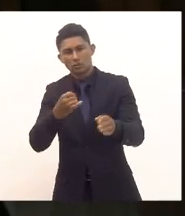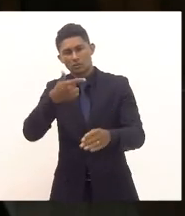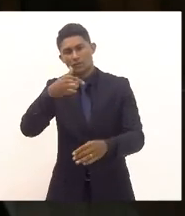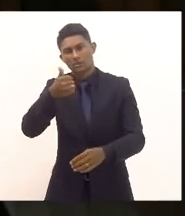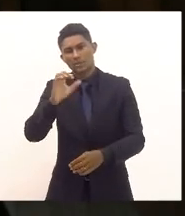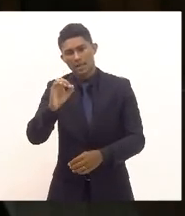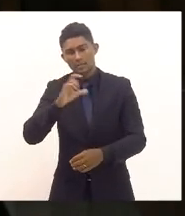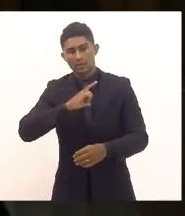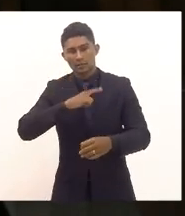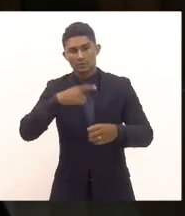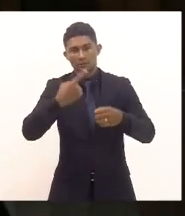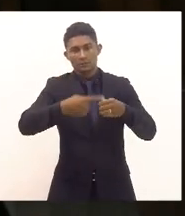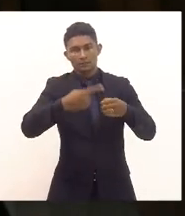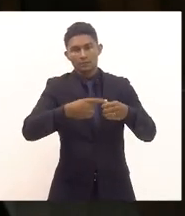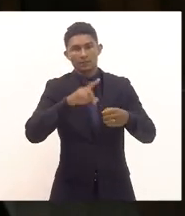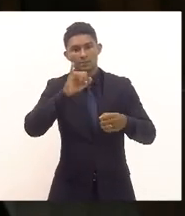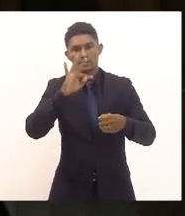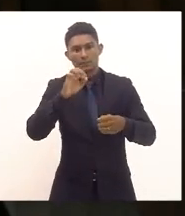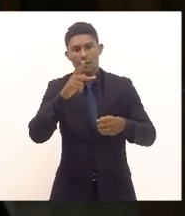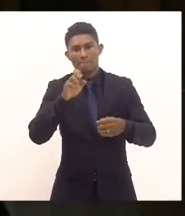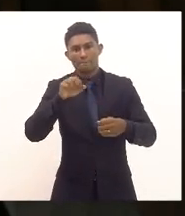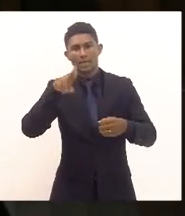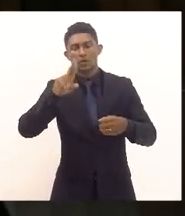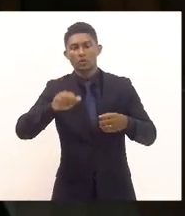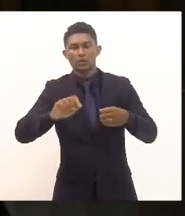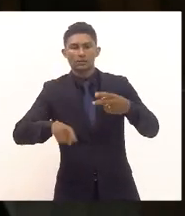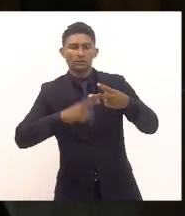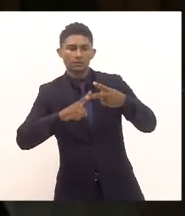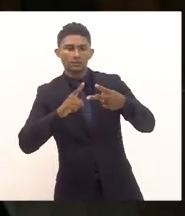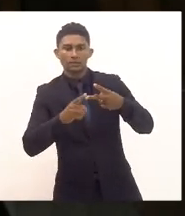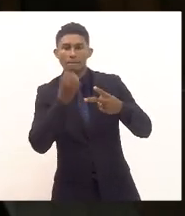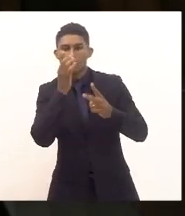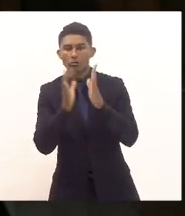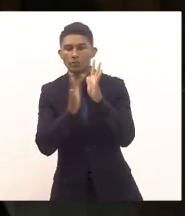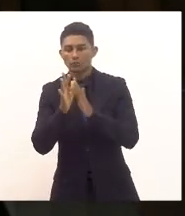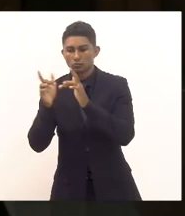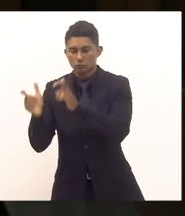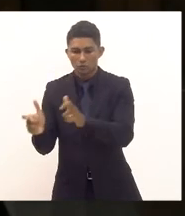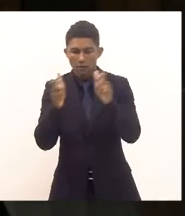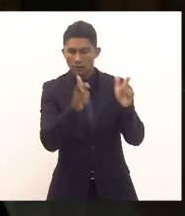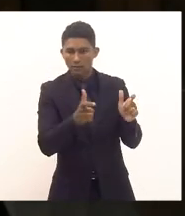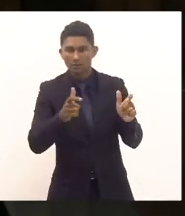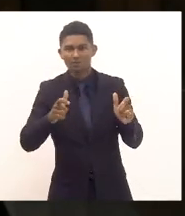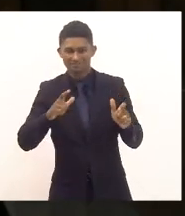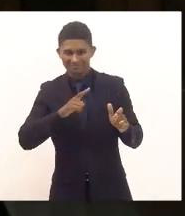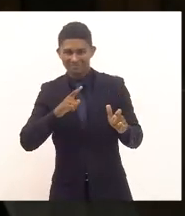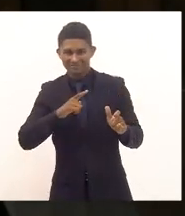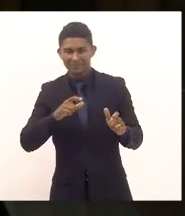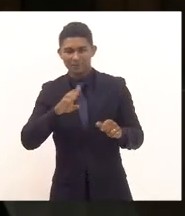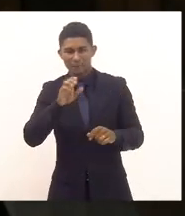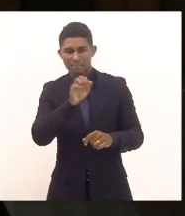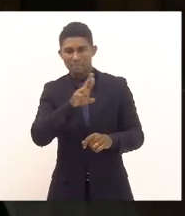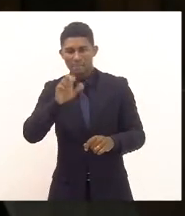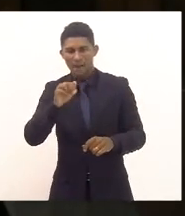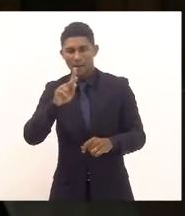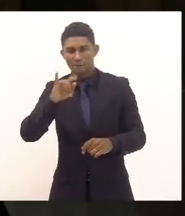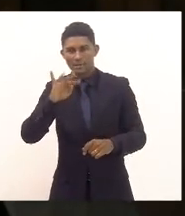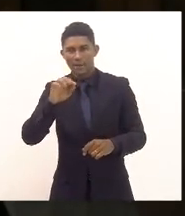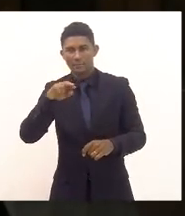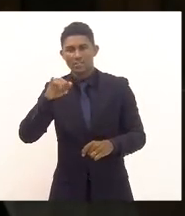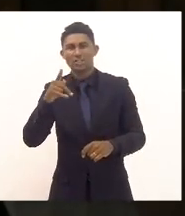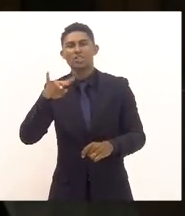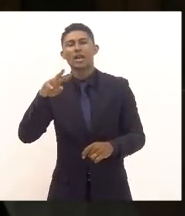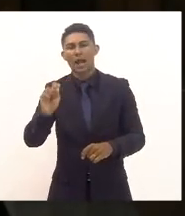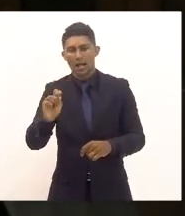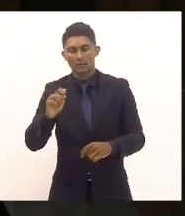liga Itaperuna Bom Jesus do Itabapoana pela Serra pela barra de Pirapetinga passa pela estrada do